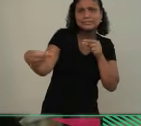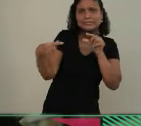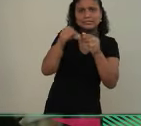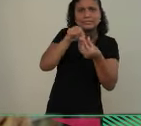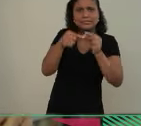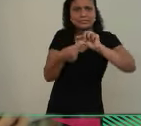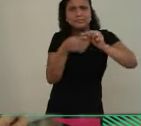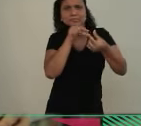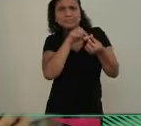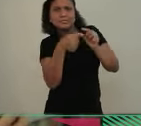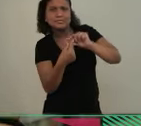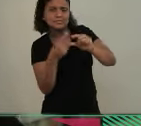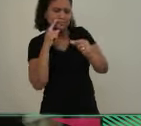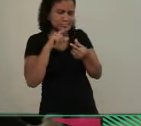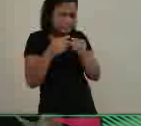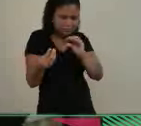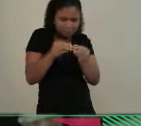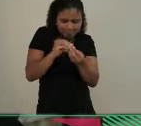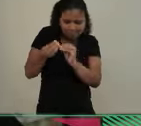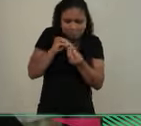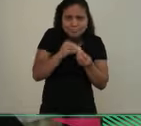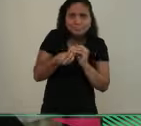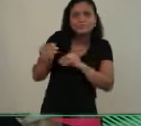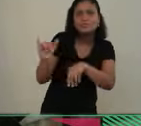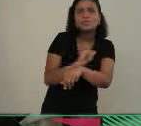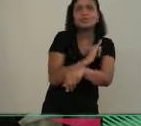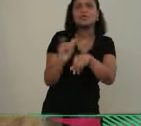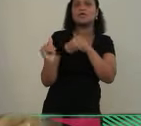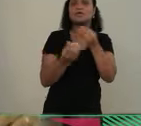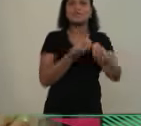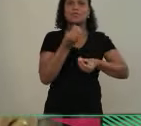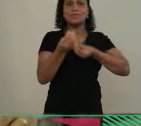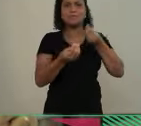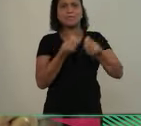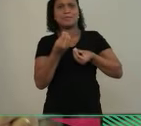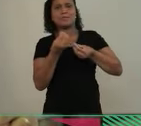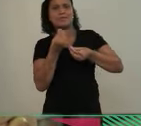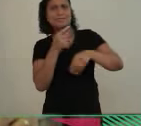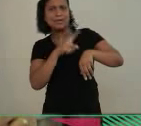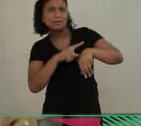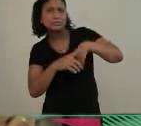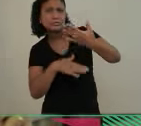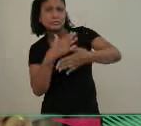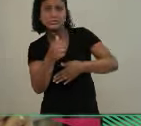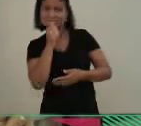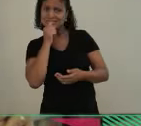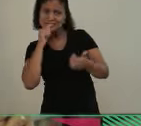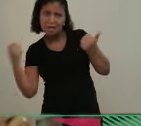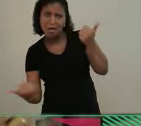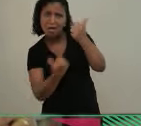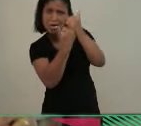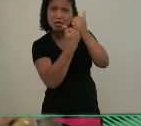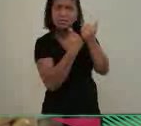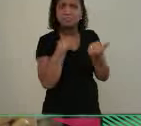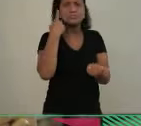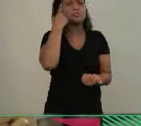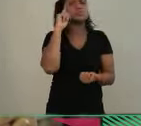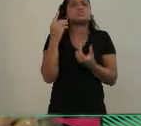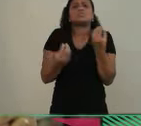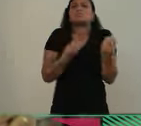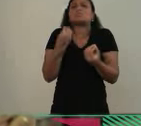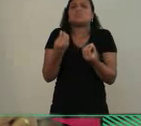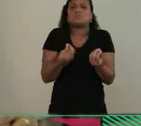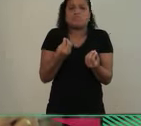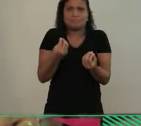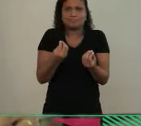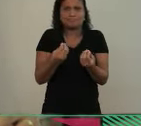outro jeito. Né? Mas esse tempo que leva, sem apoio, não sei como é que teria sido. Foi bem